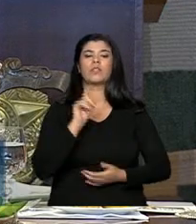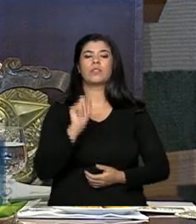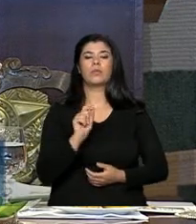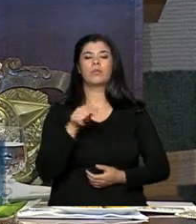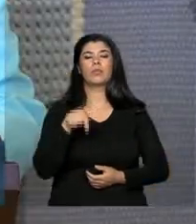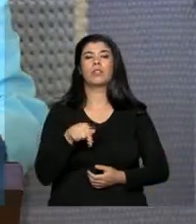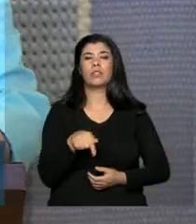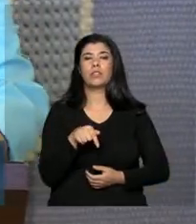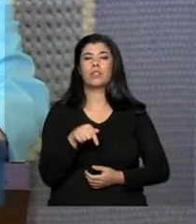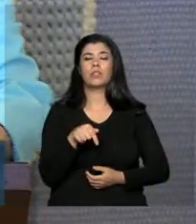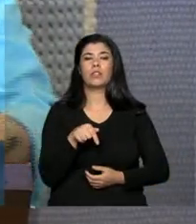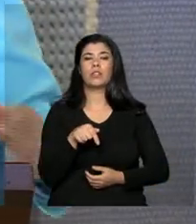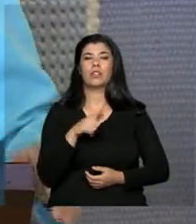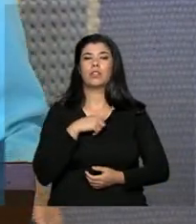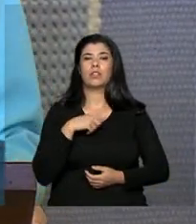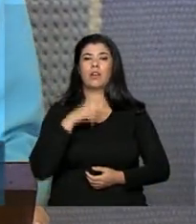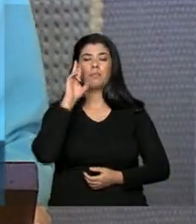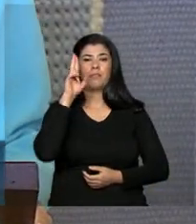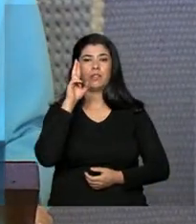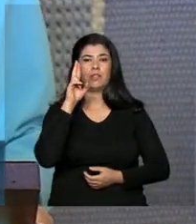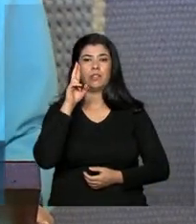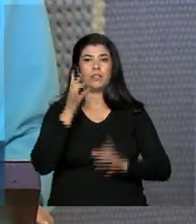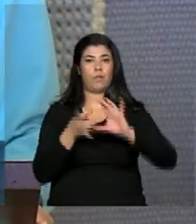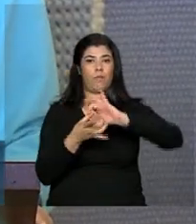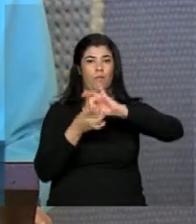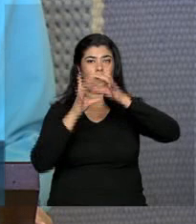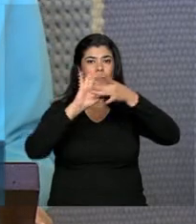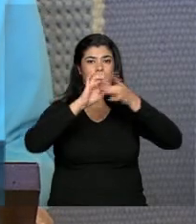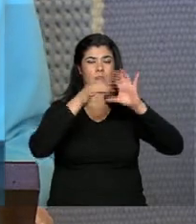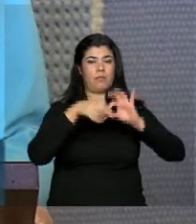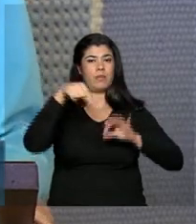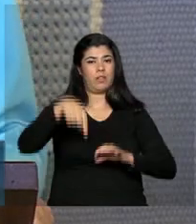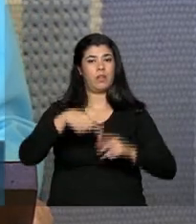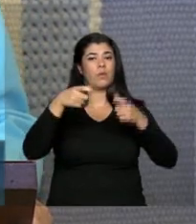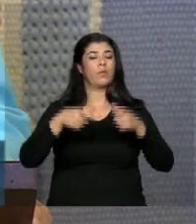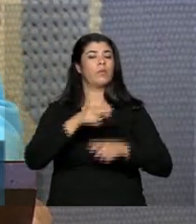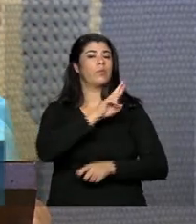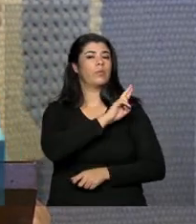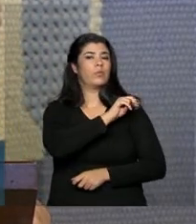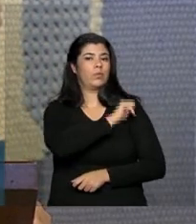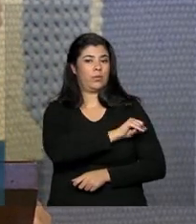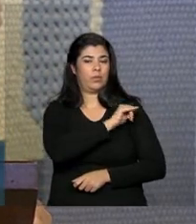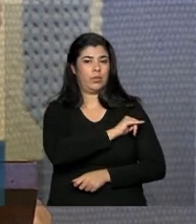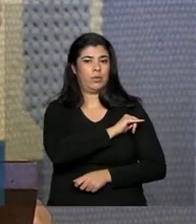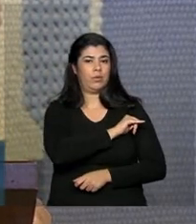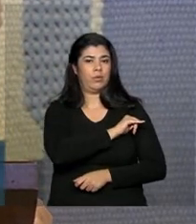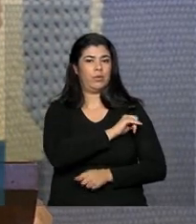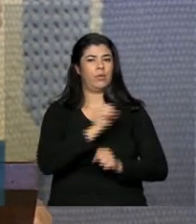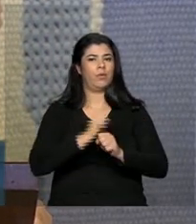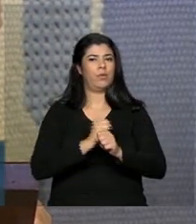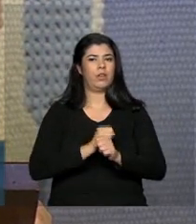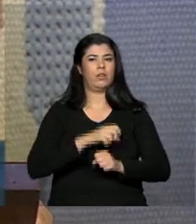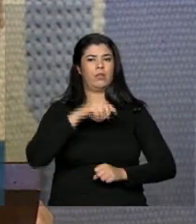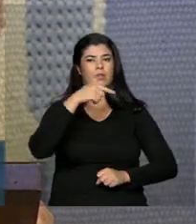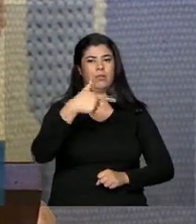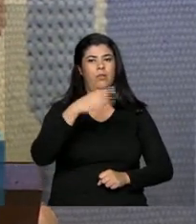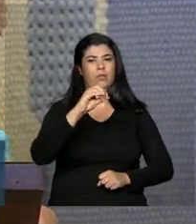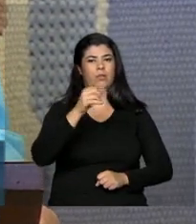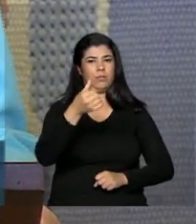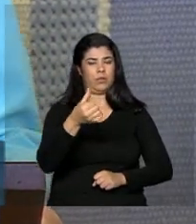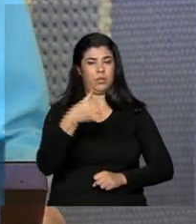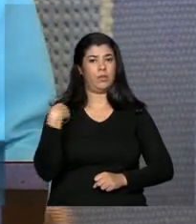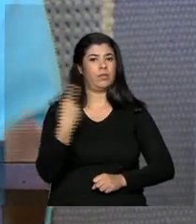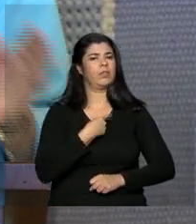Olímpicos no Rio serão uma ocasião para isso. Em 2016,